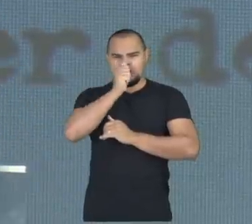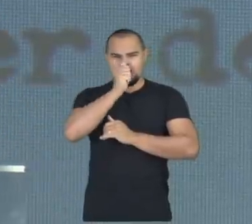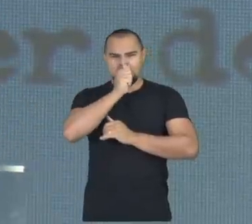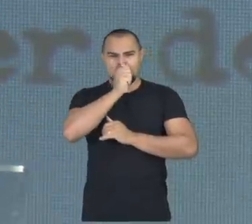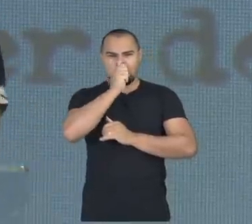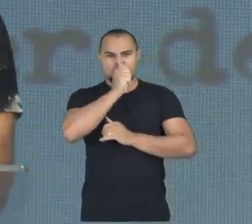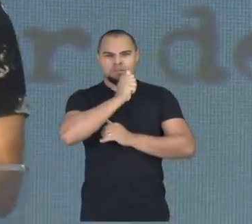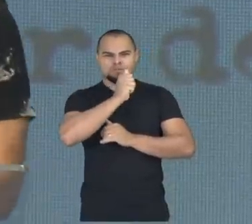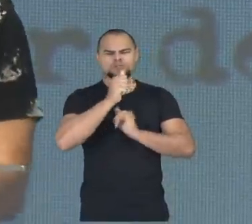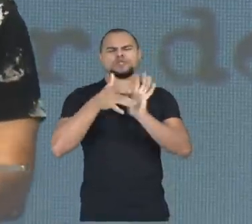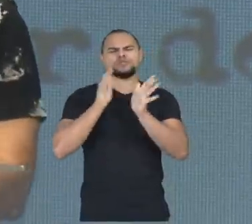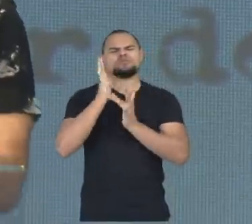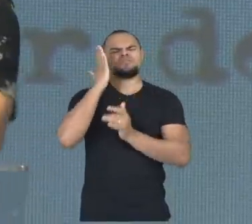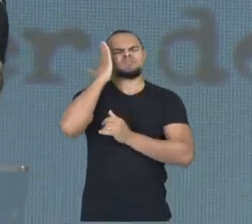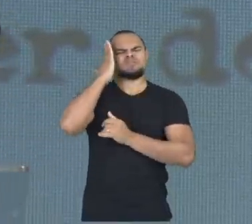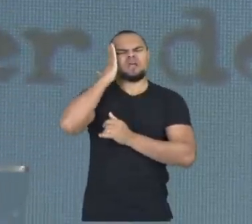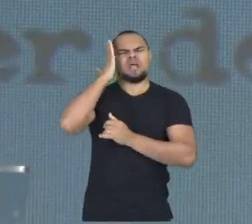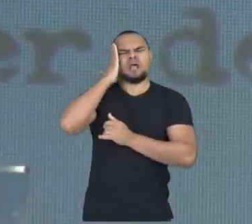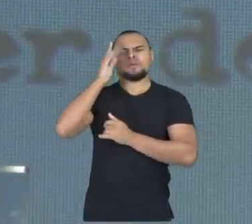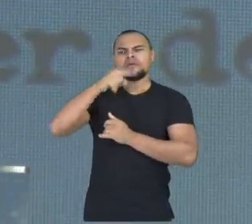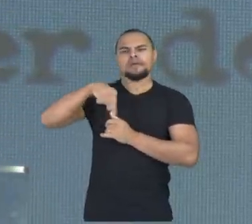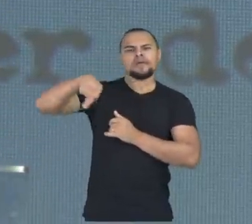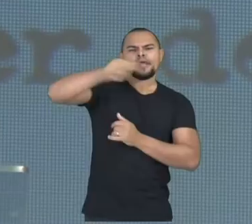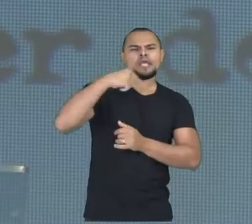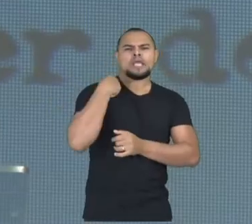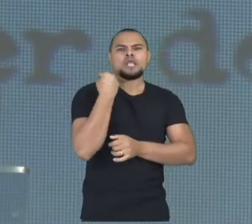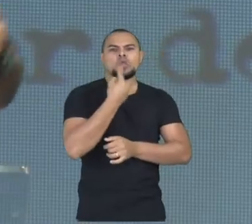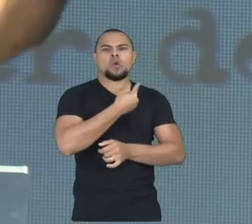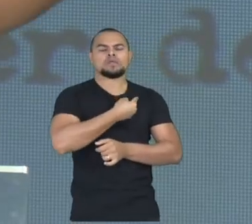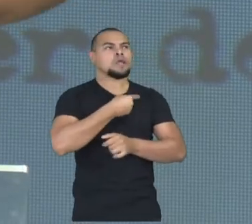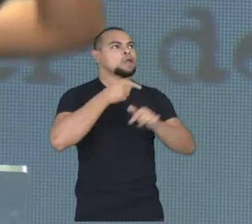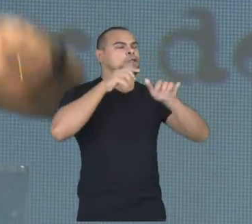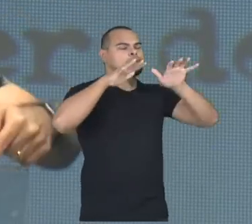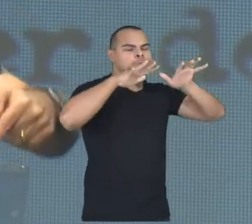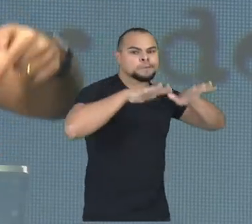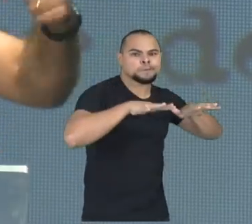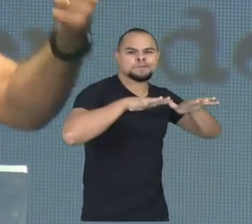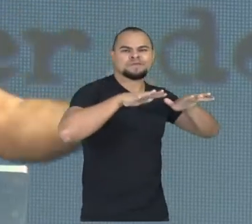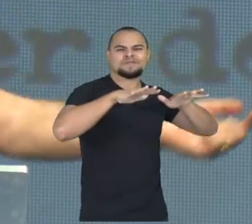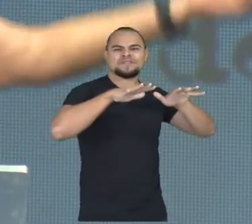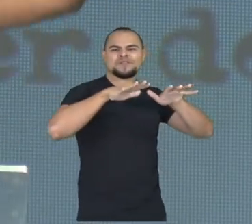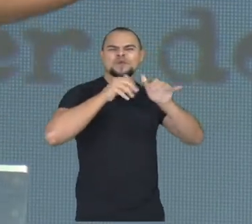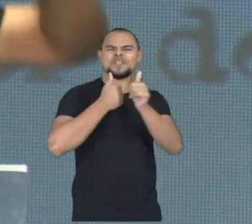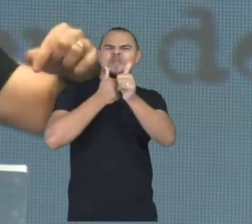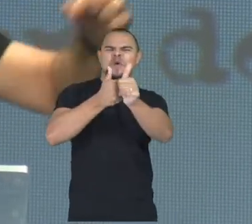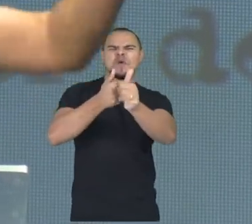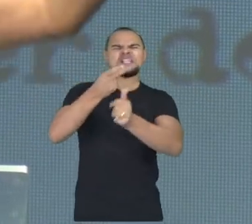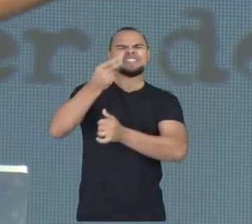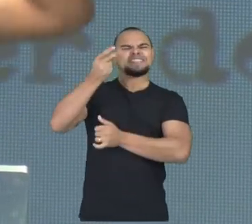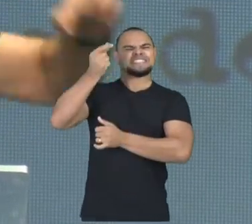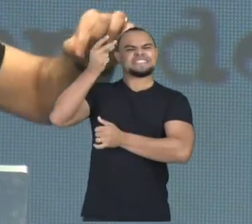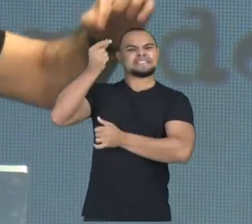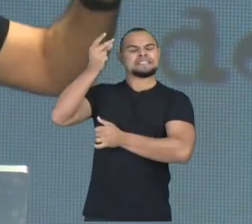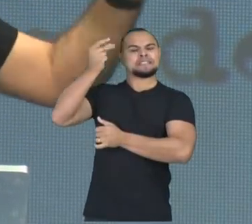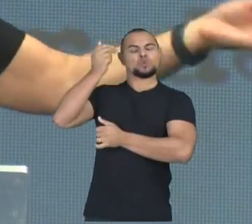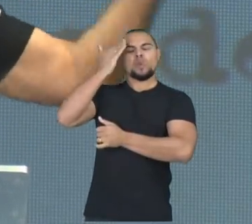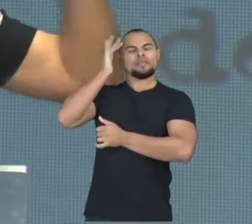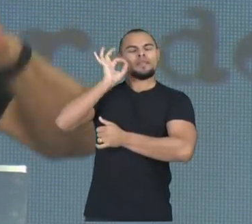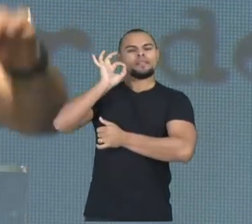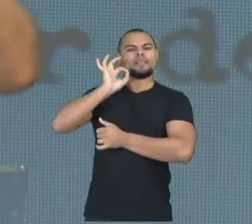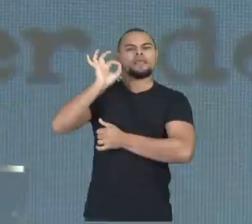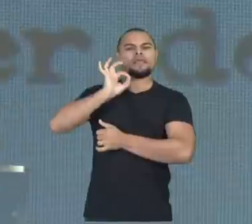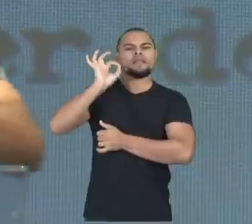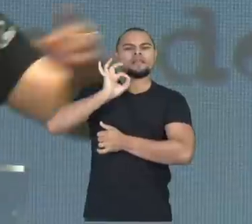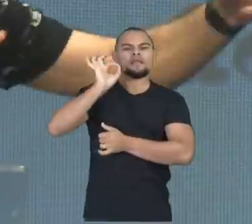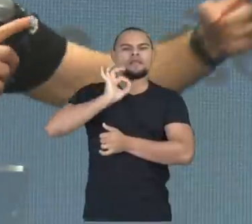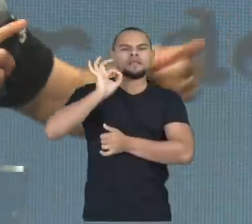Sabendo ele da nossa tendência e sabendo ele da própria tendência dos seus seguidores de não entenderem muito bem o que